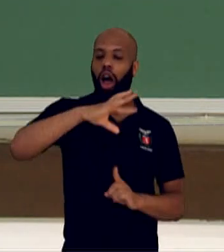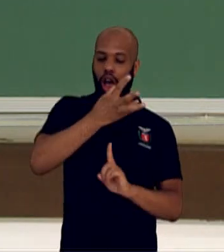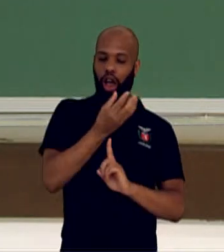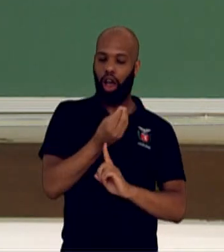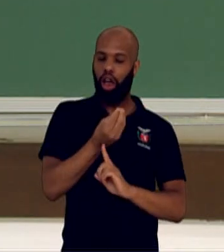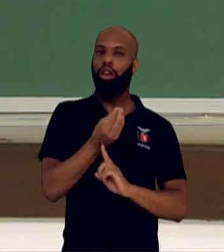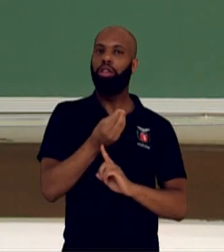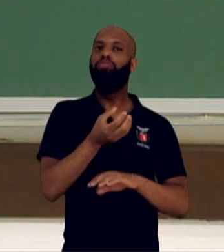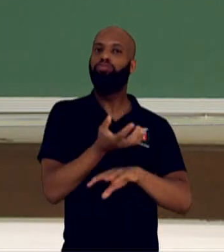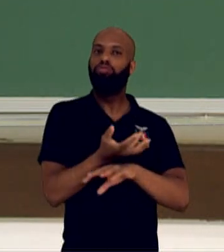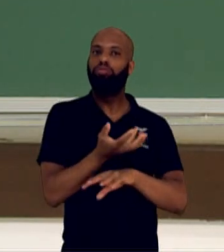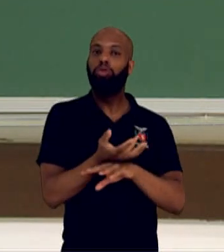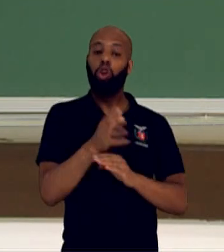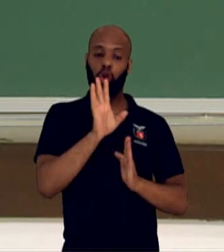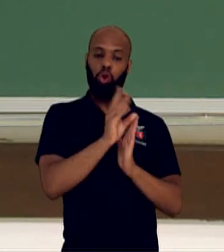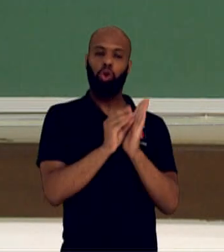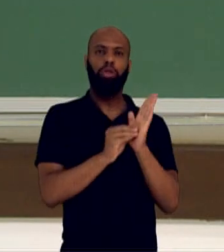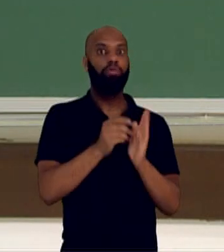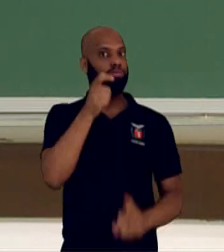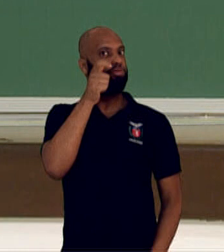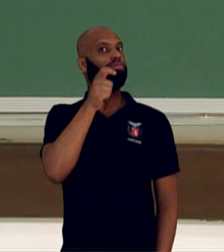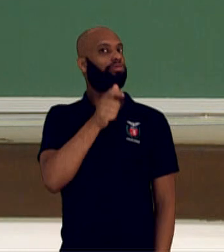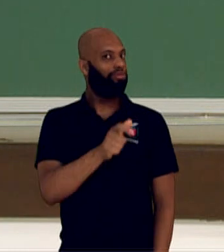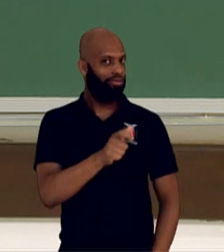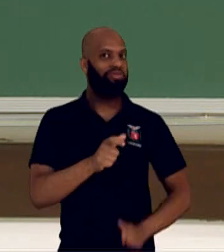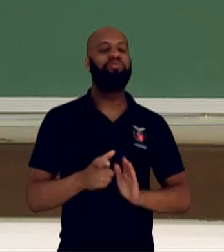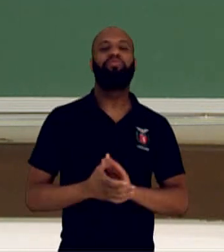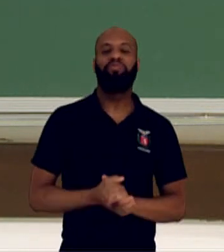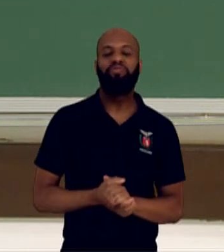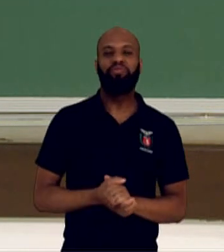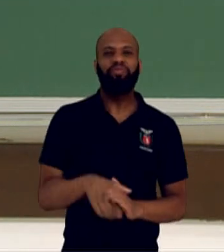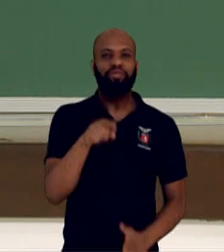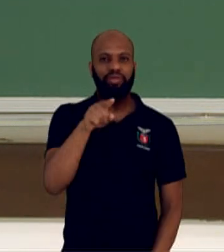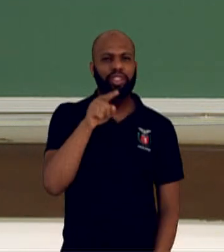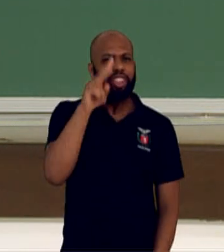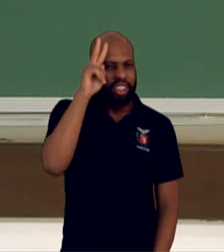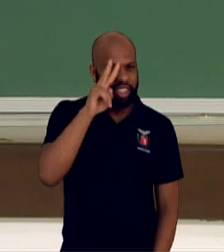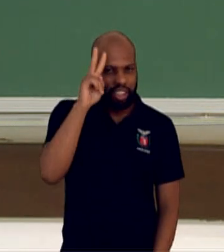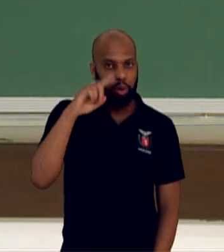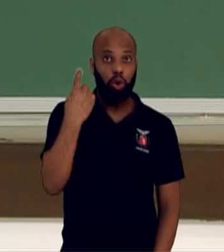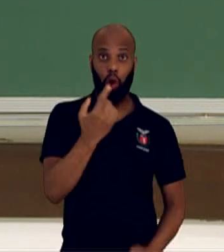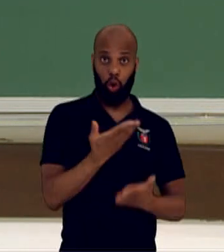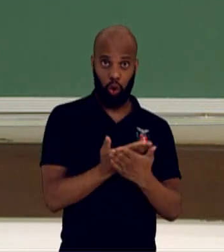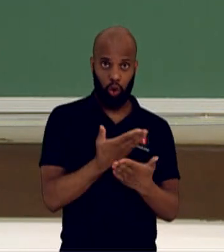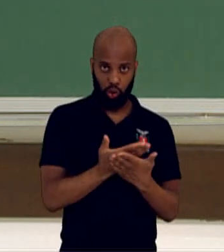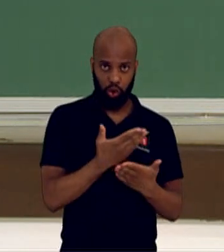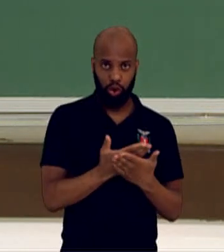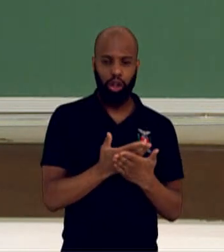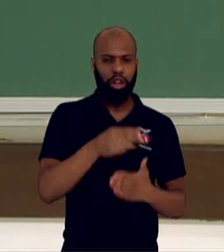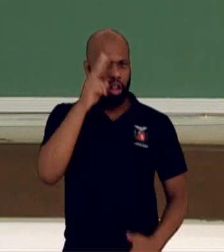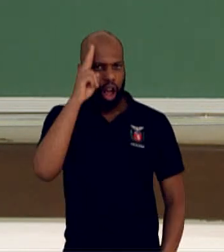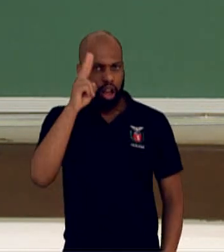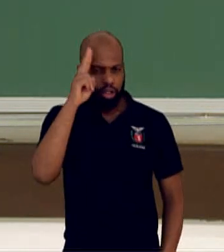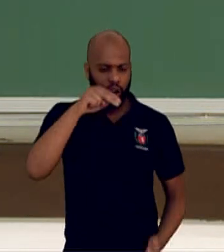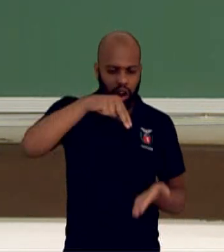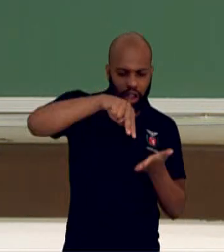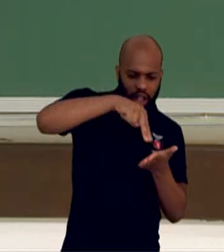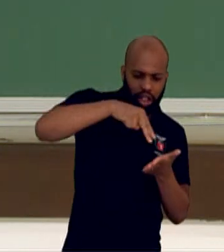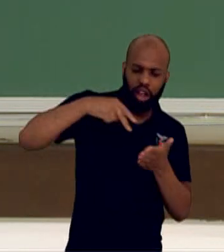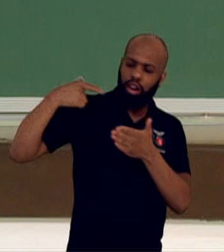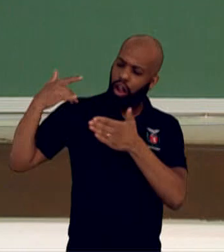arte com um conteúdo bem interessante, né? Vocês lembram que a gente viu toda a história da dança nas